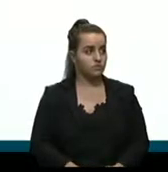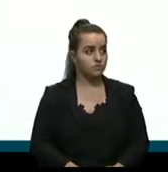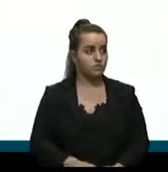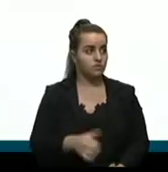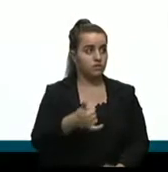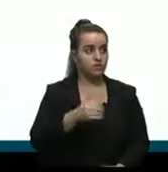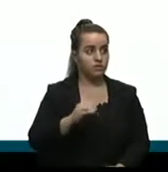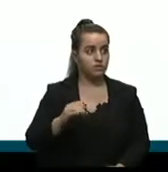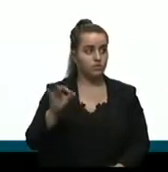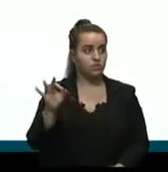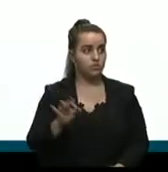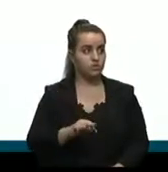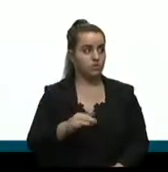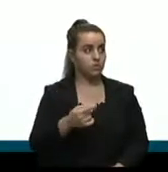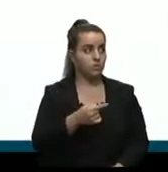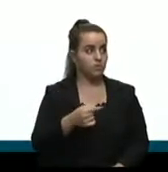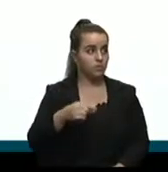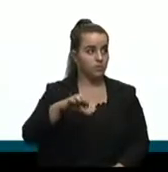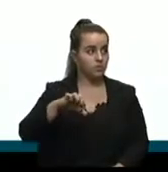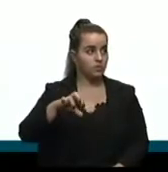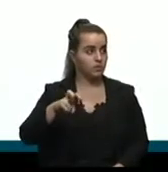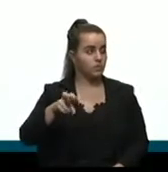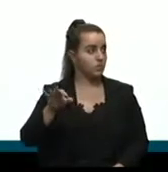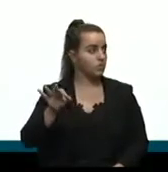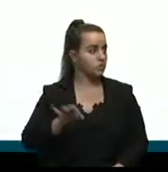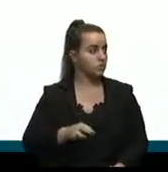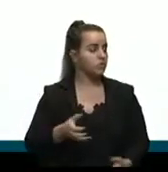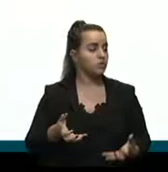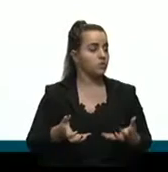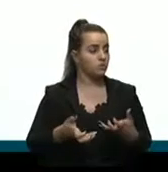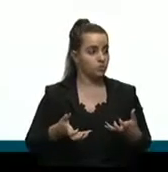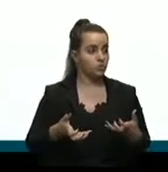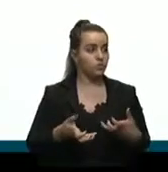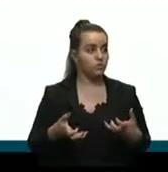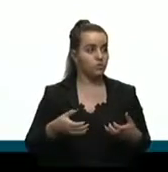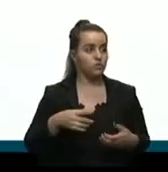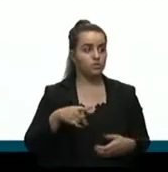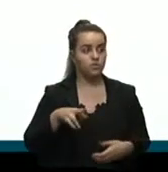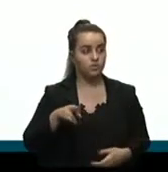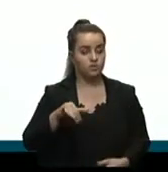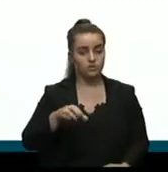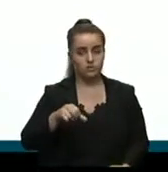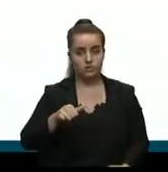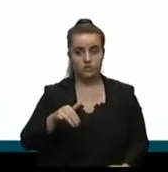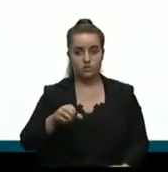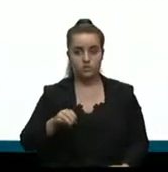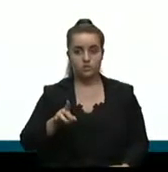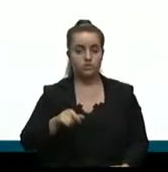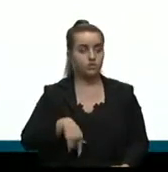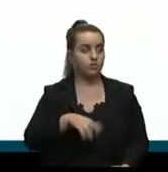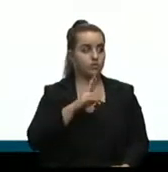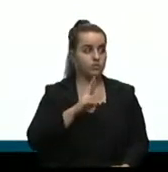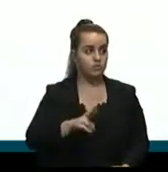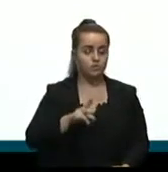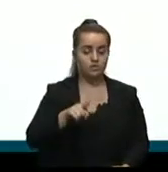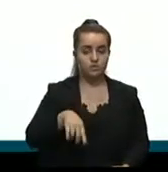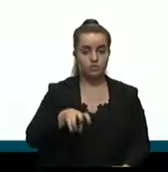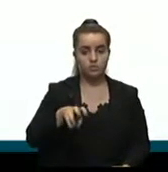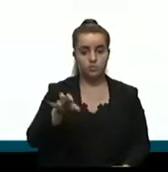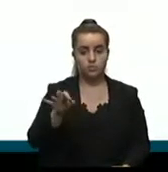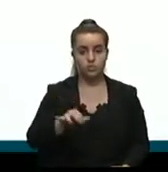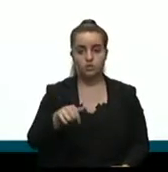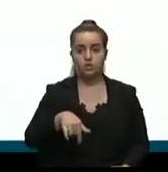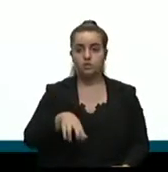100% menos esses 95% que eu quero de precisão, sobram 5%.